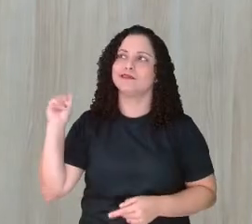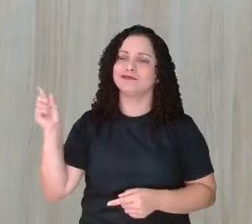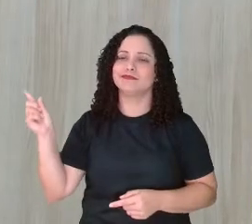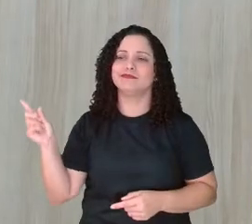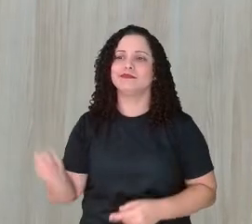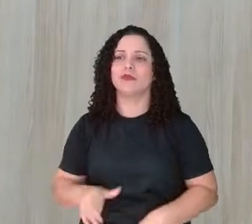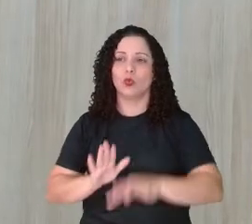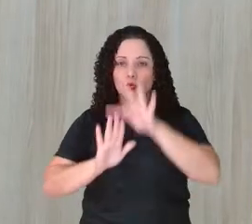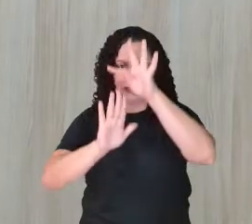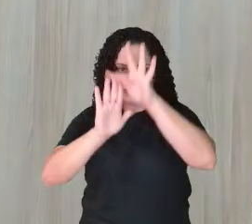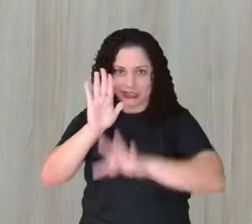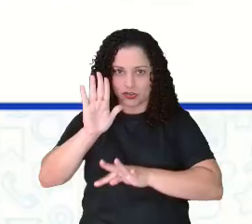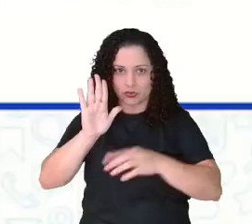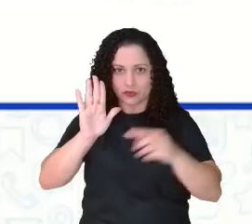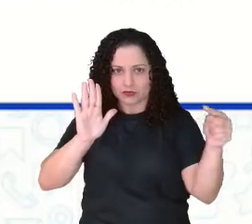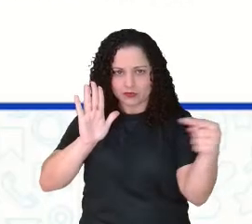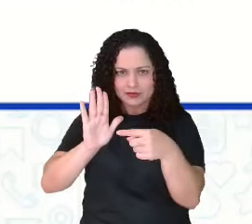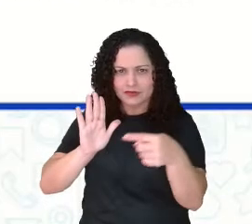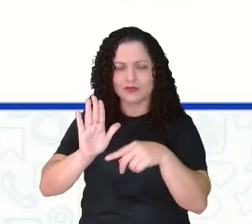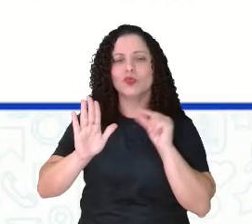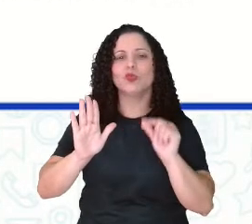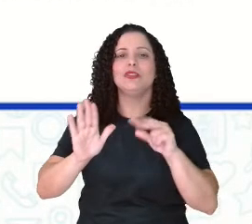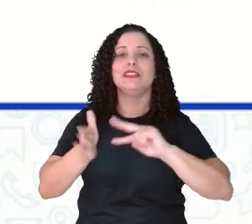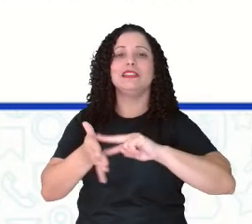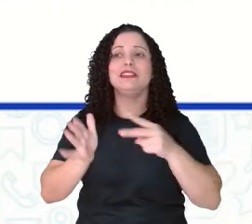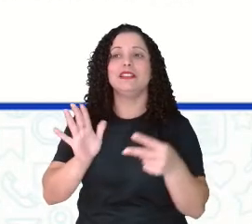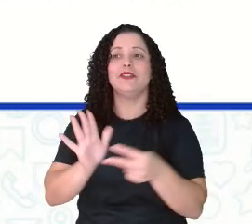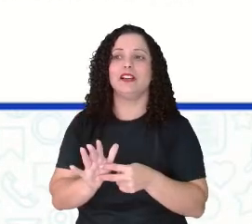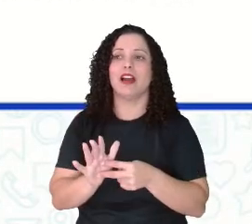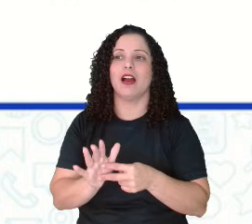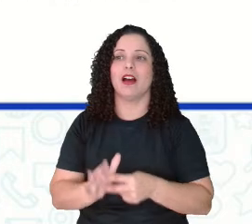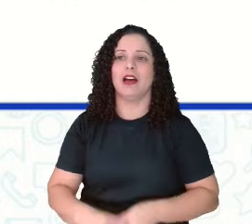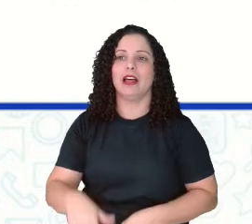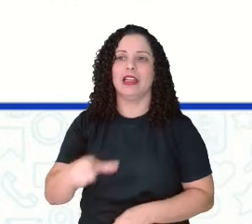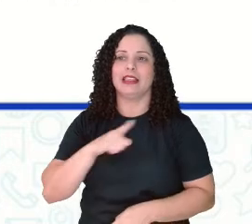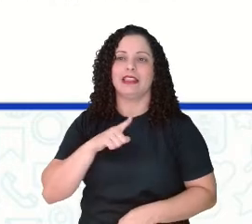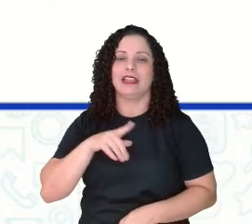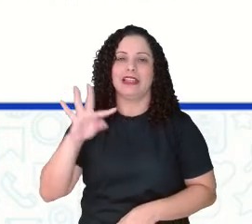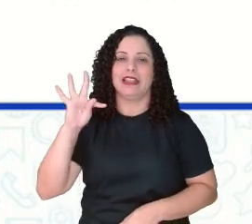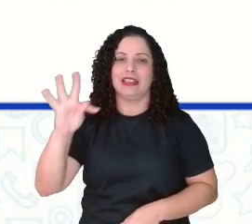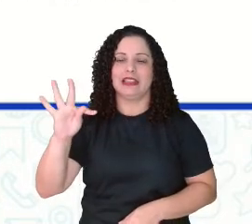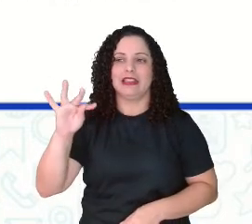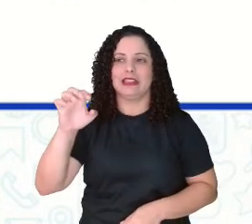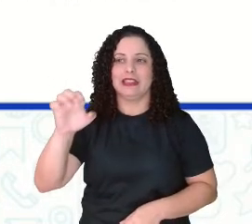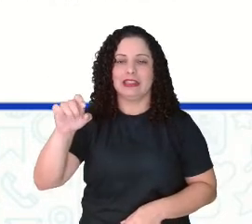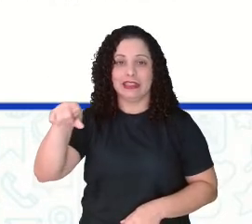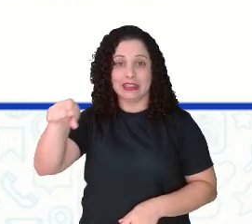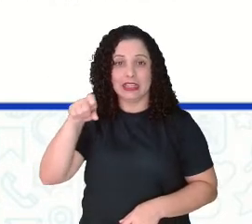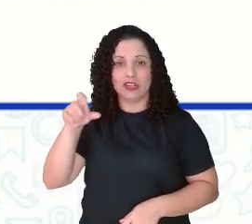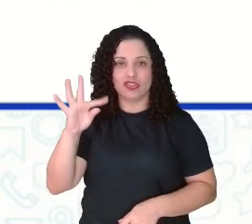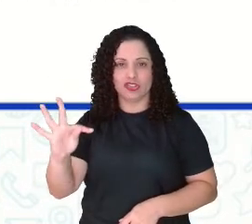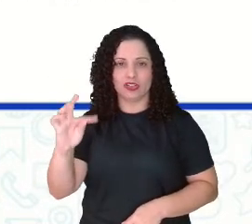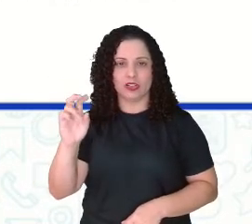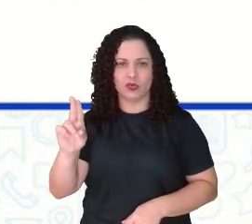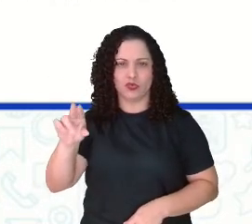texto, né, vem de textos, de textum, que é tecido,